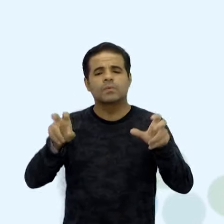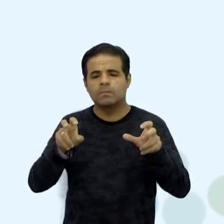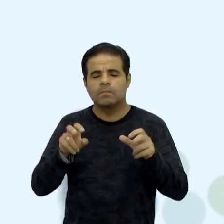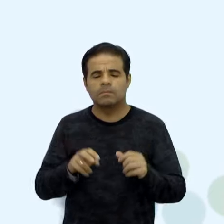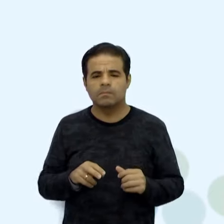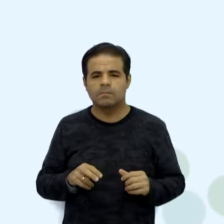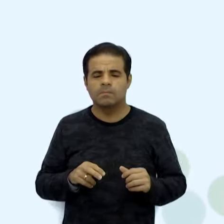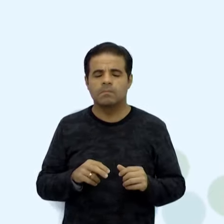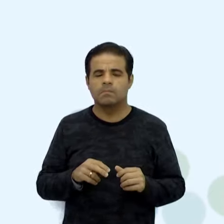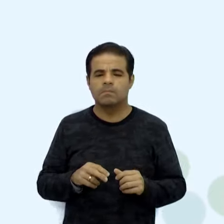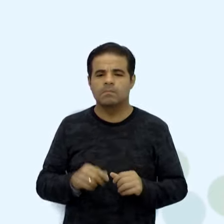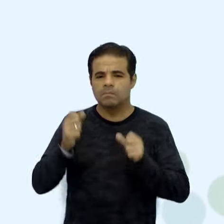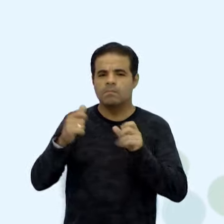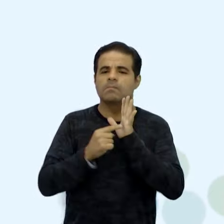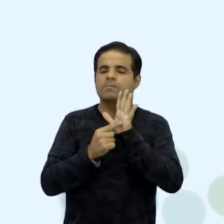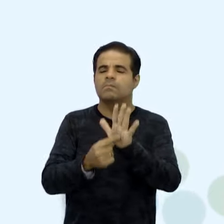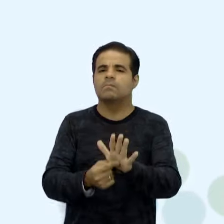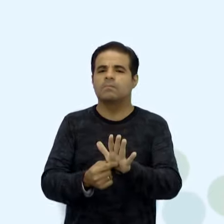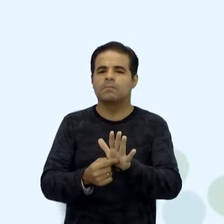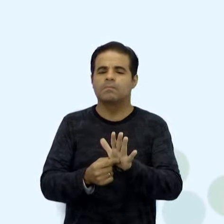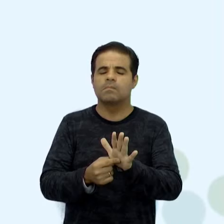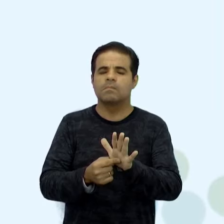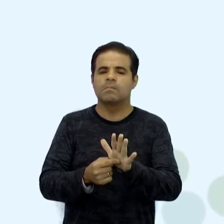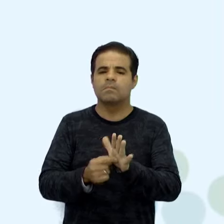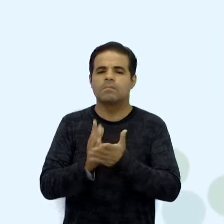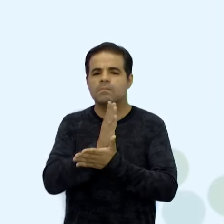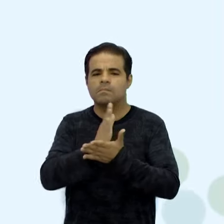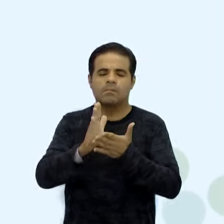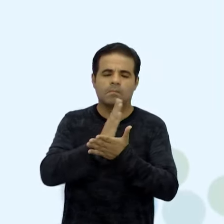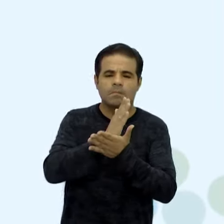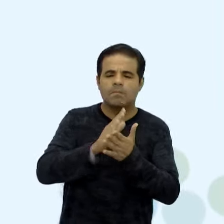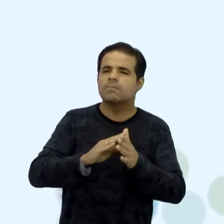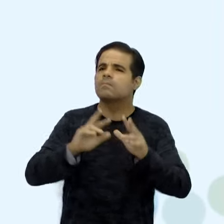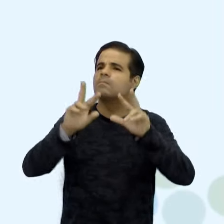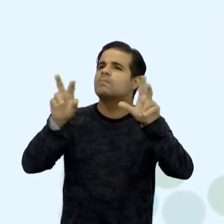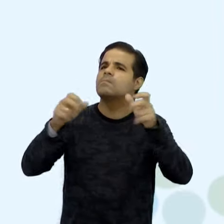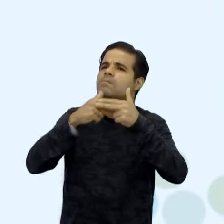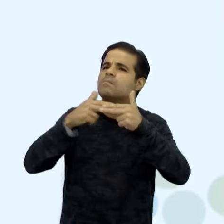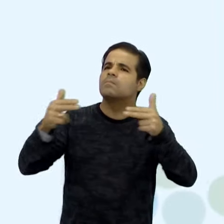pessoal, eu vou mostrar um pouquinho de algumas coisas que